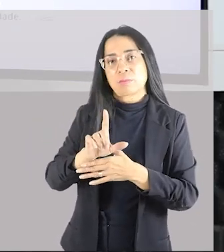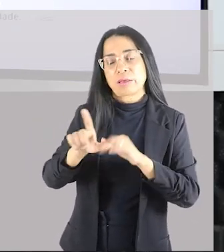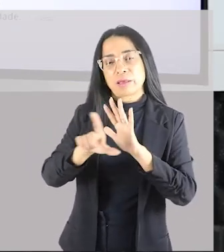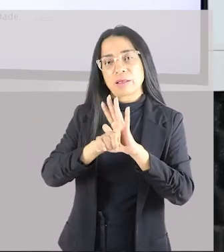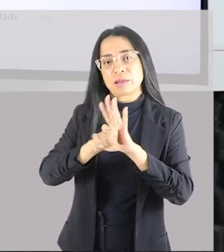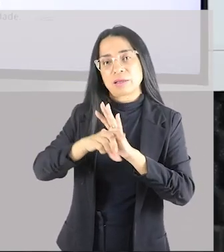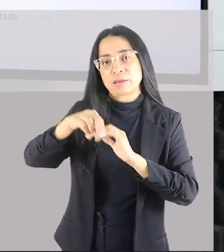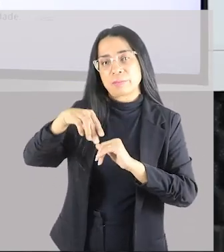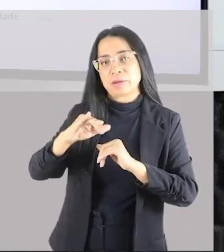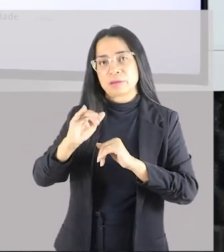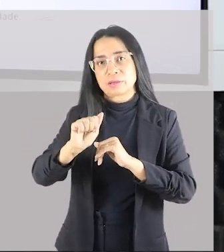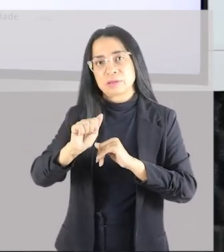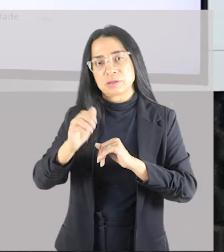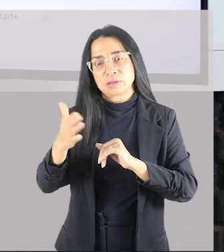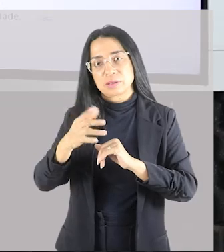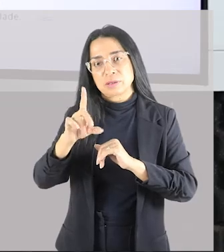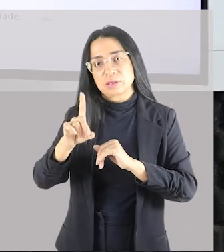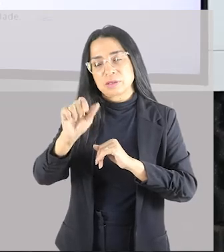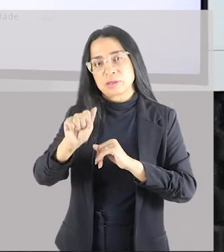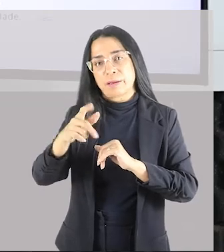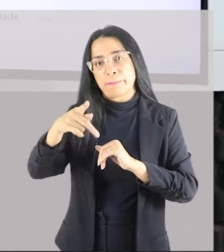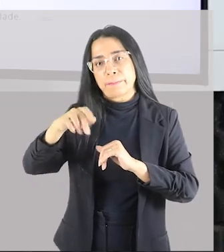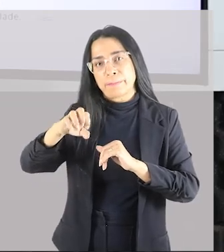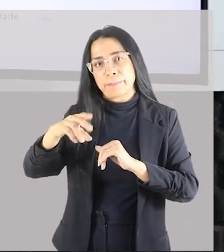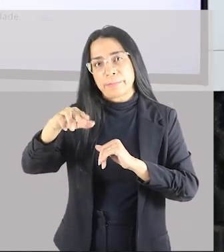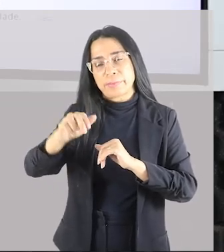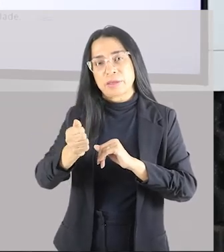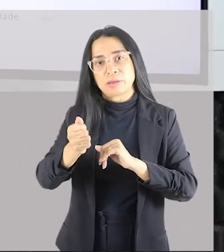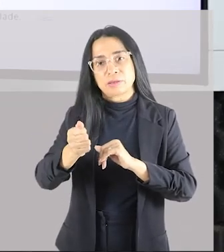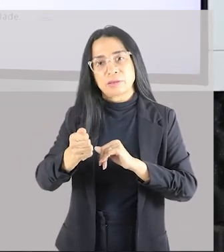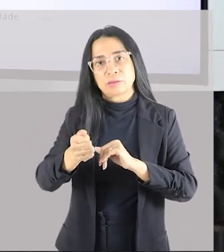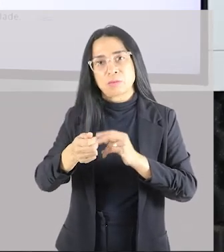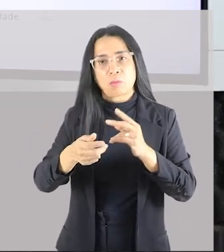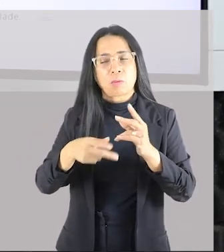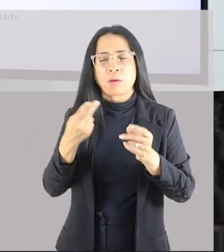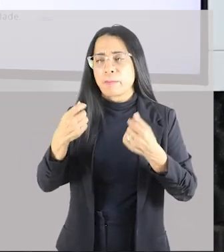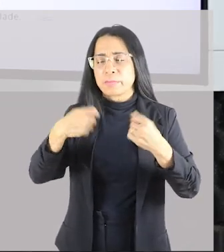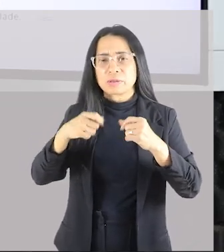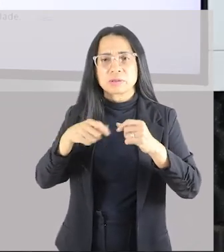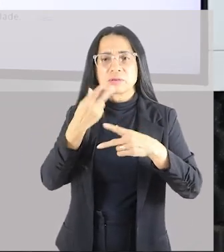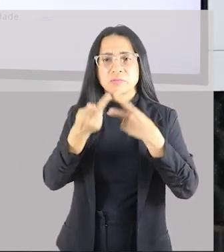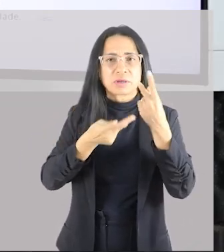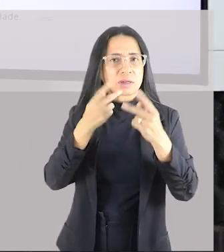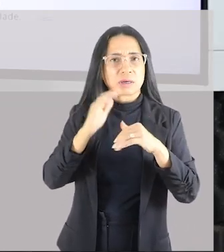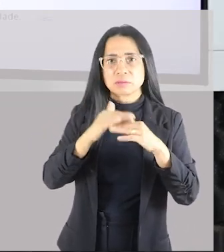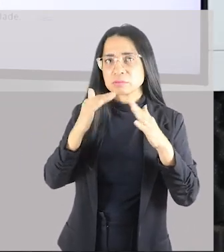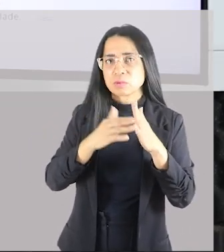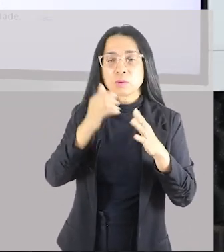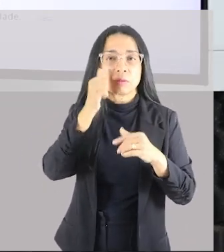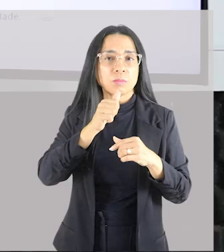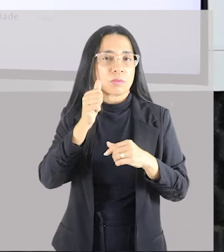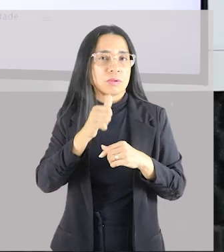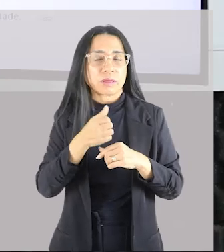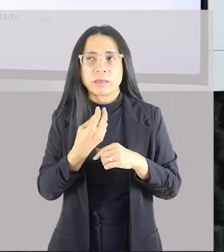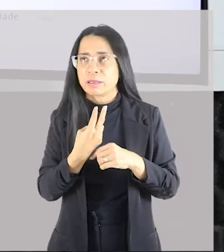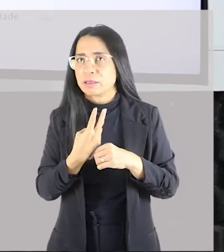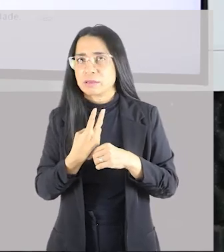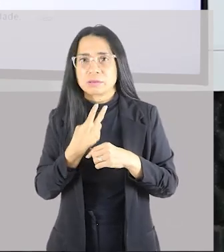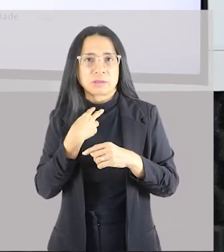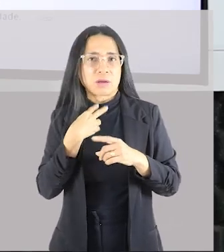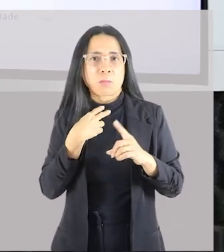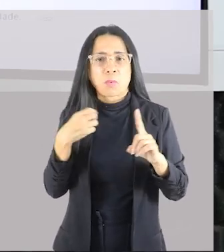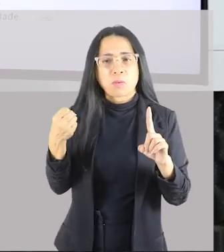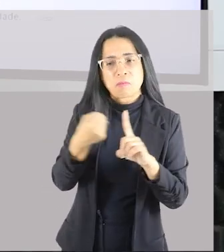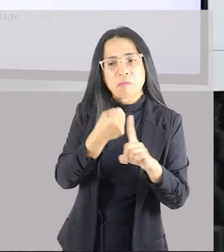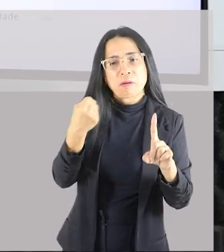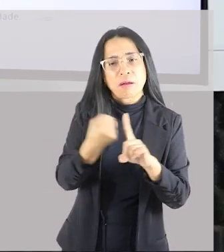leis mais conhecidas. Eu não precisaria dizer expressamente que toda mulher deveria não apanhar ou sofrer